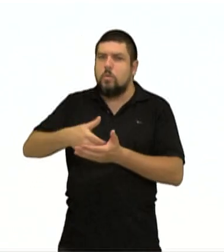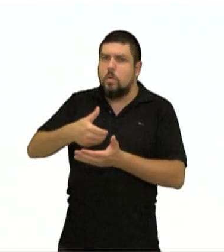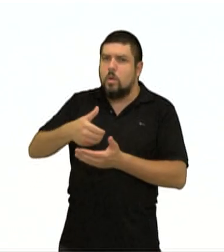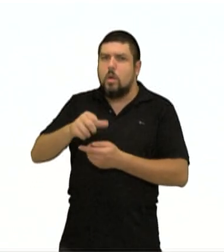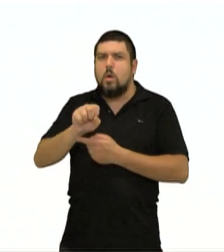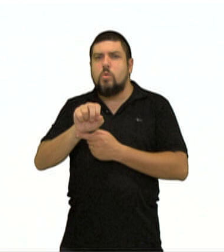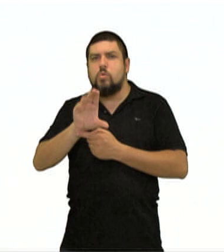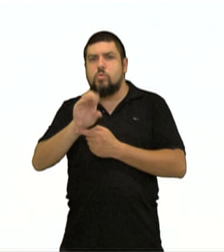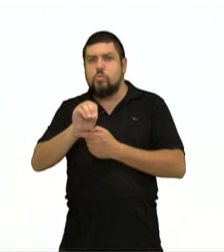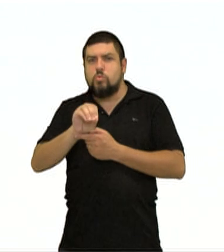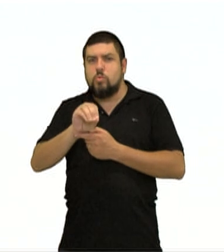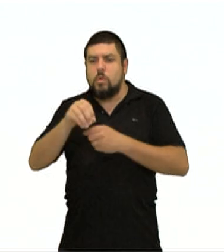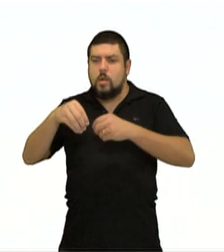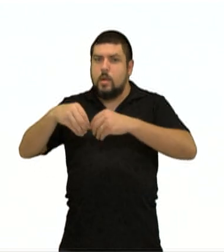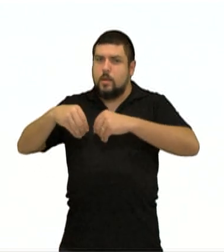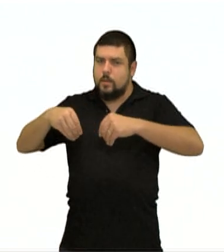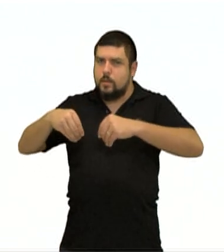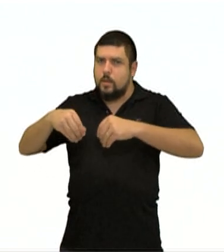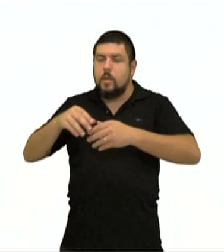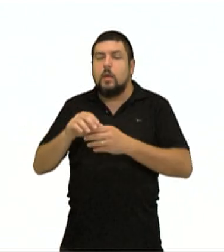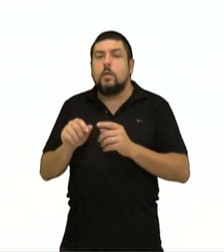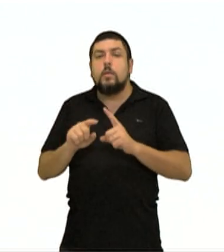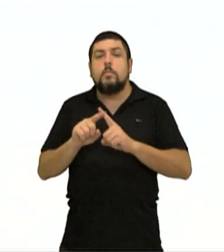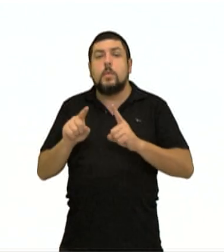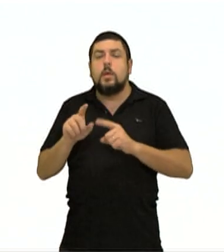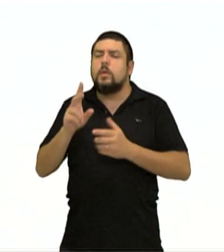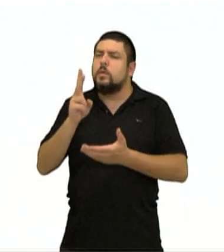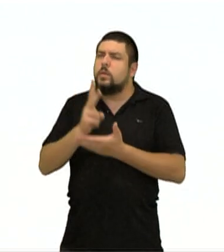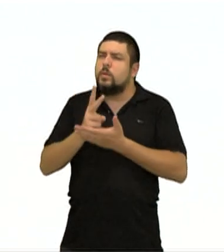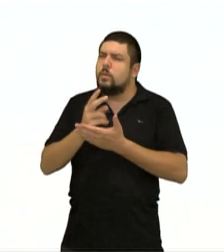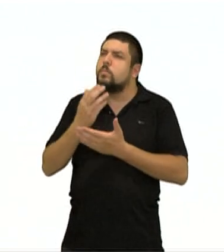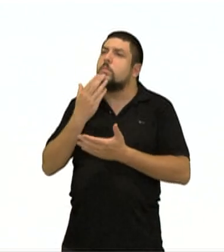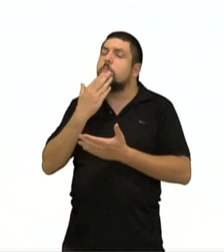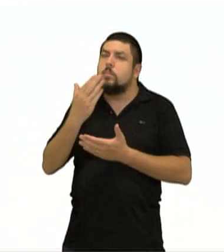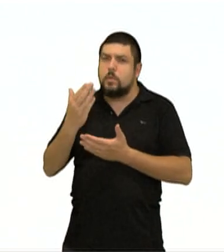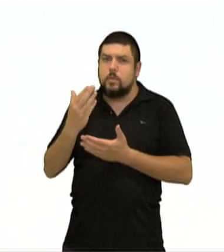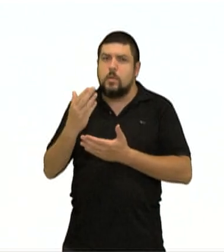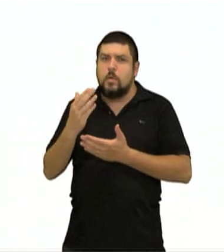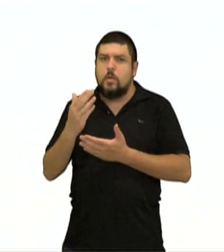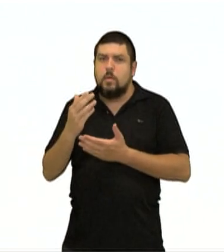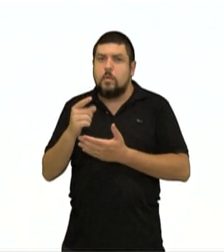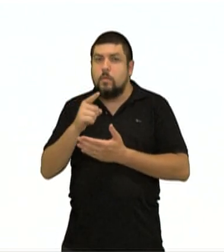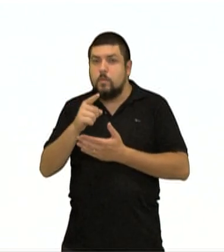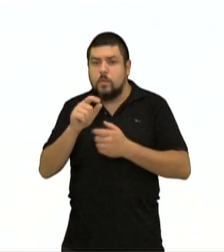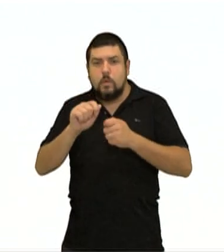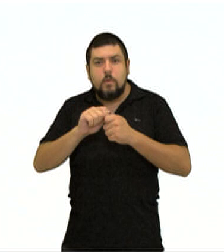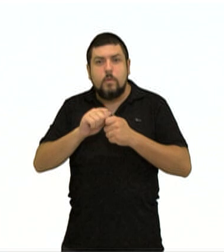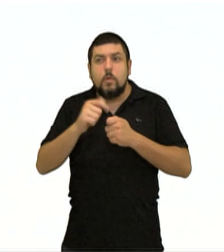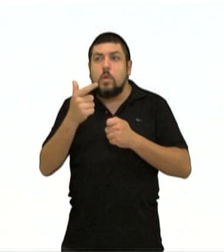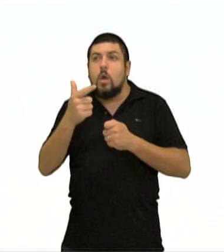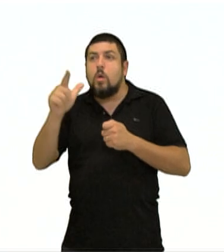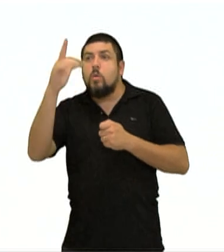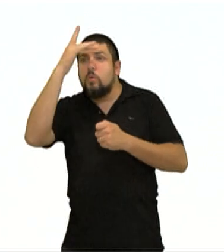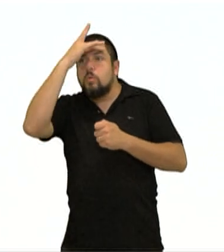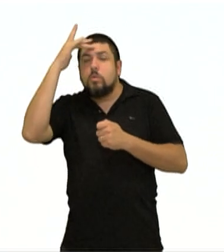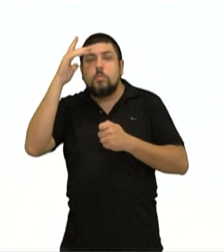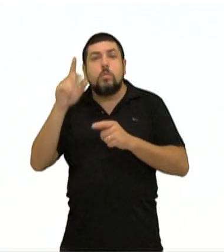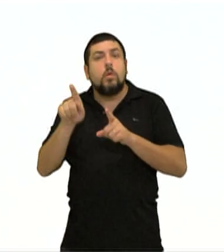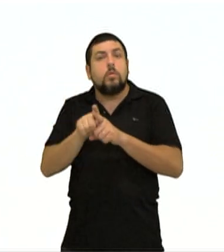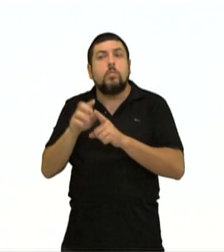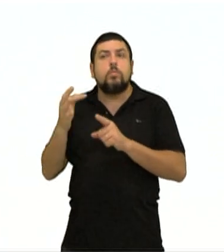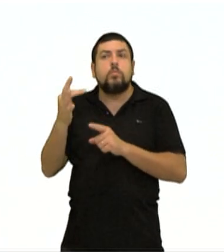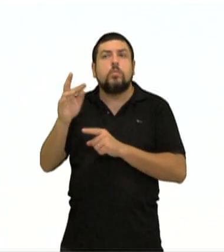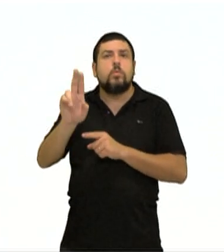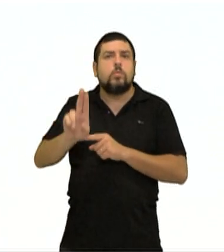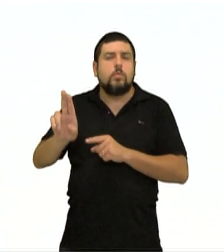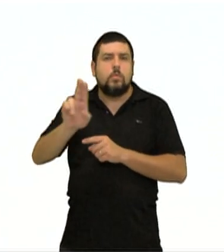suco, areia. Mas sempre peça autorização, porque você está mexendo em objetos que outras pessoas vão usar. Você vai usar um